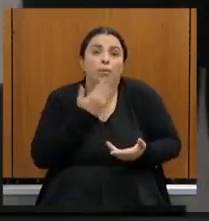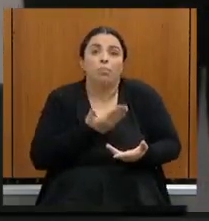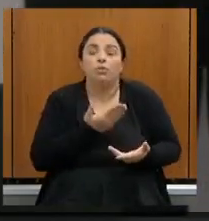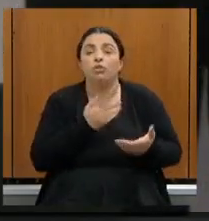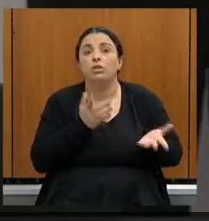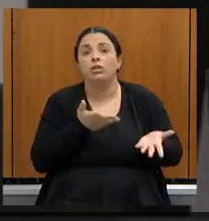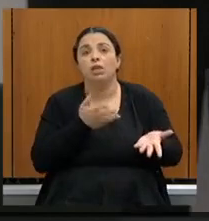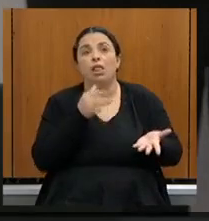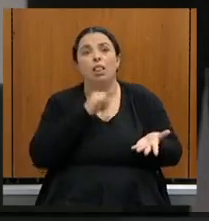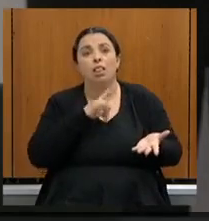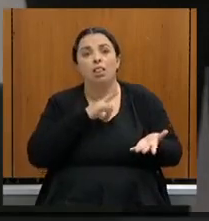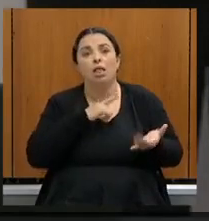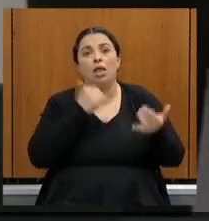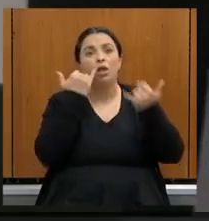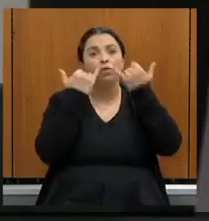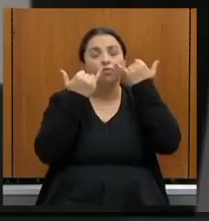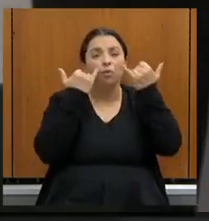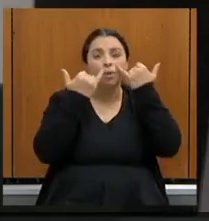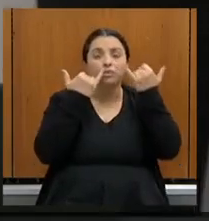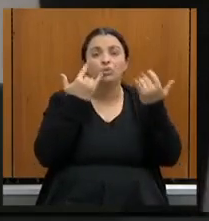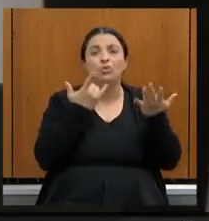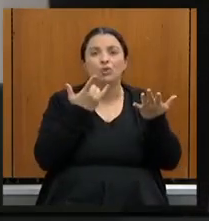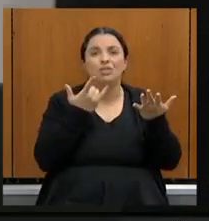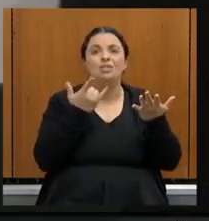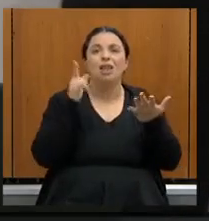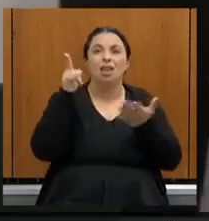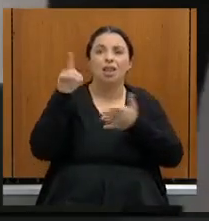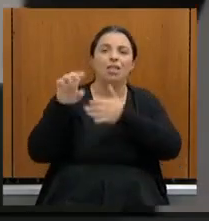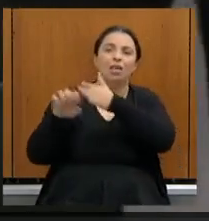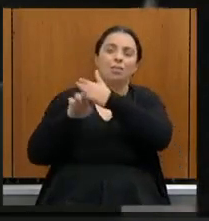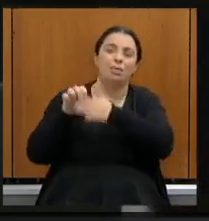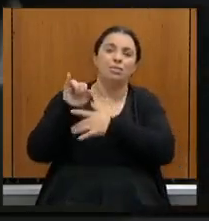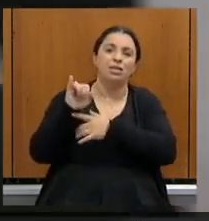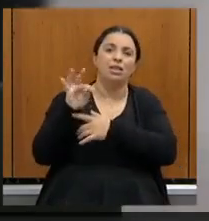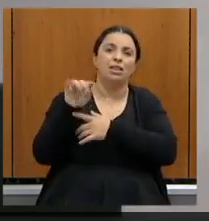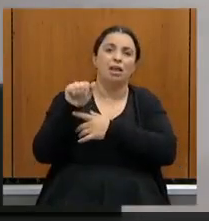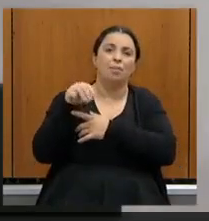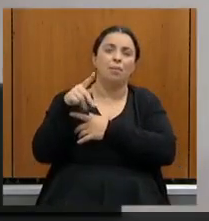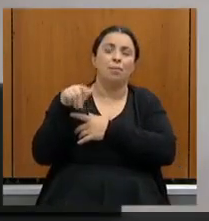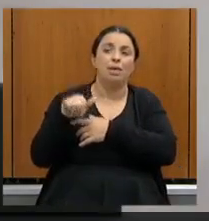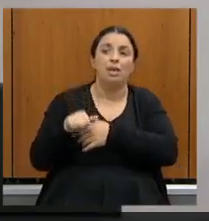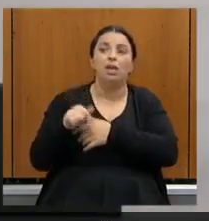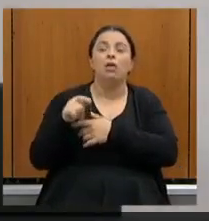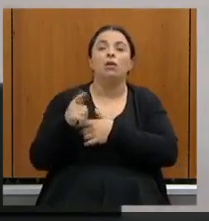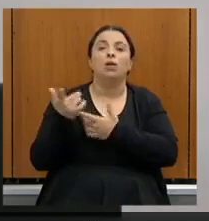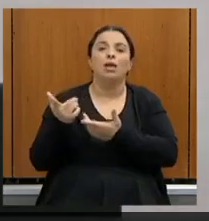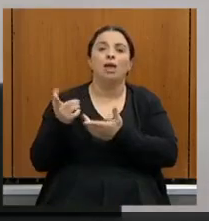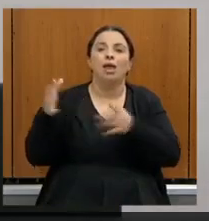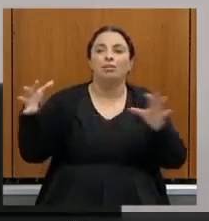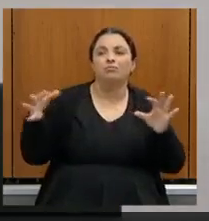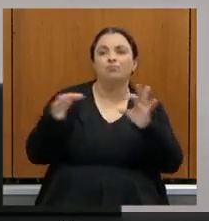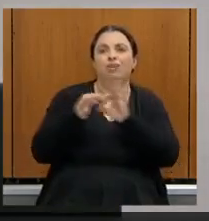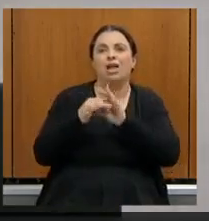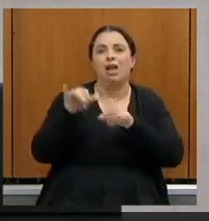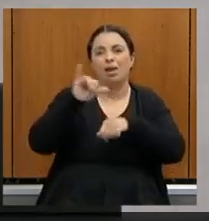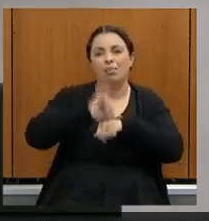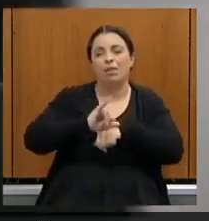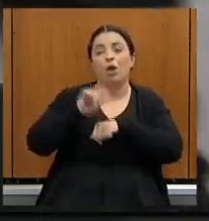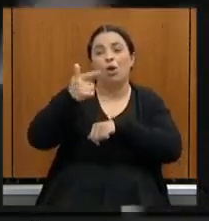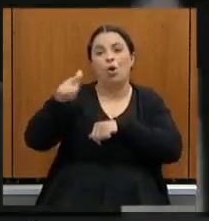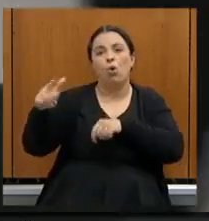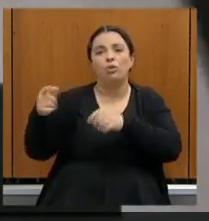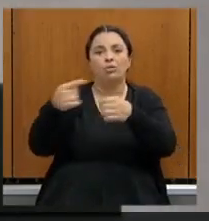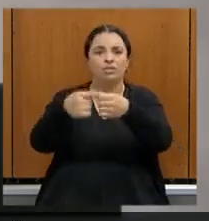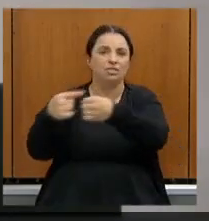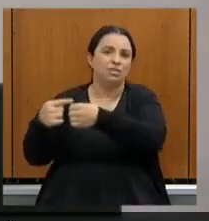as informações da operação da Itapemirim interligando a nossa capital mineira aos municípios